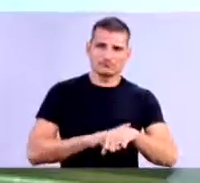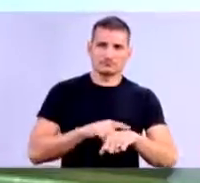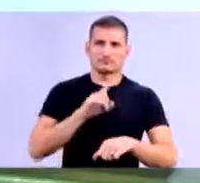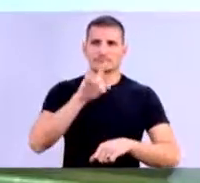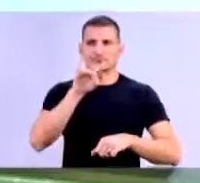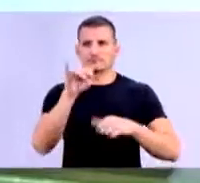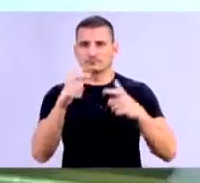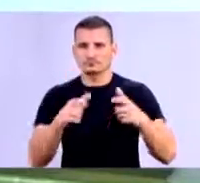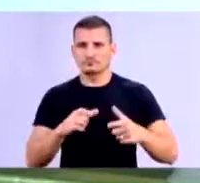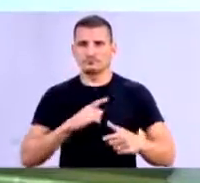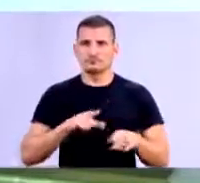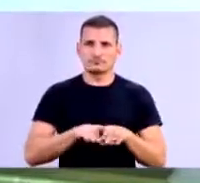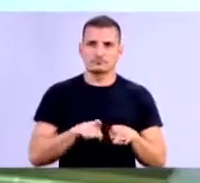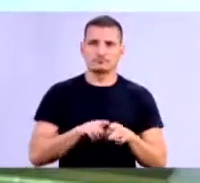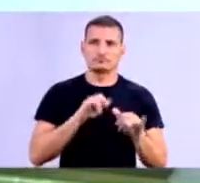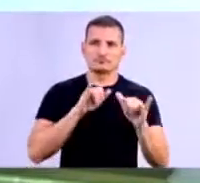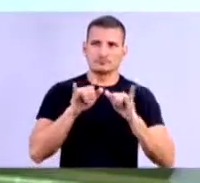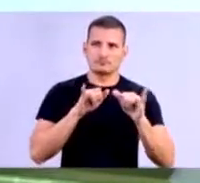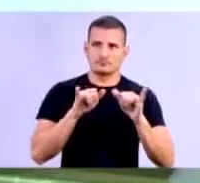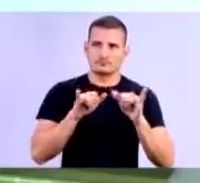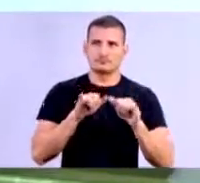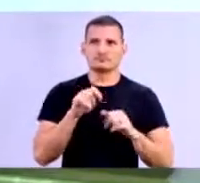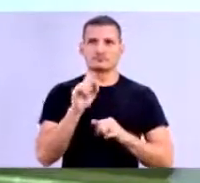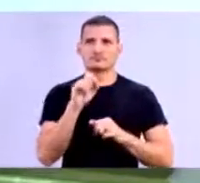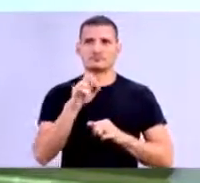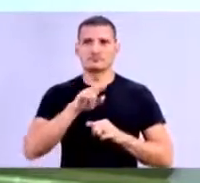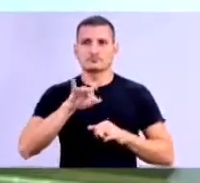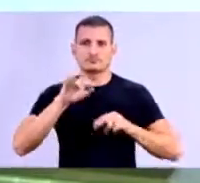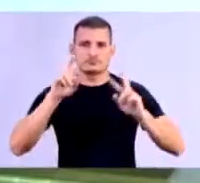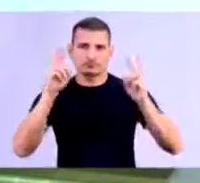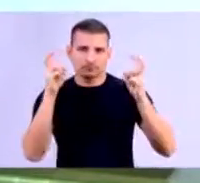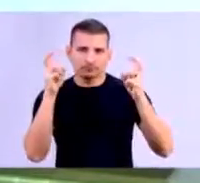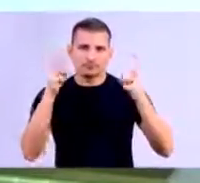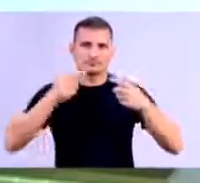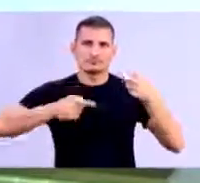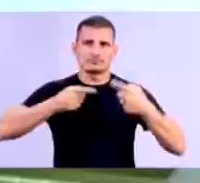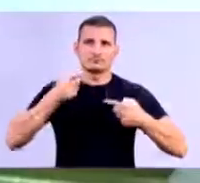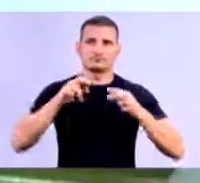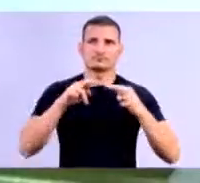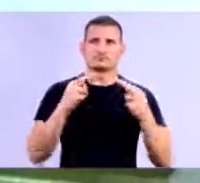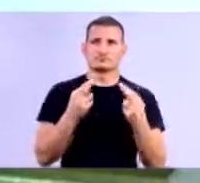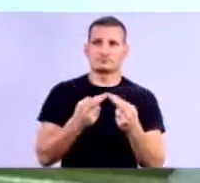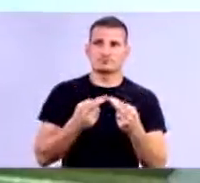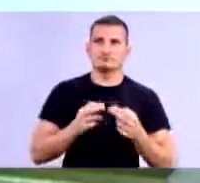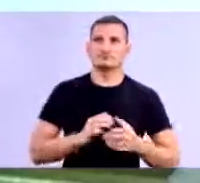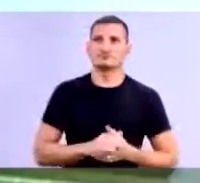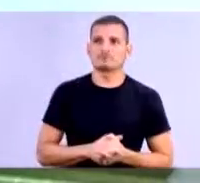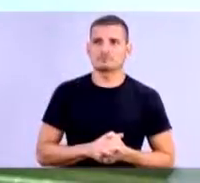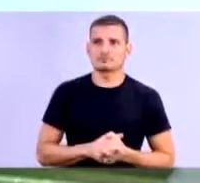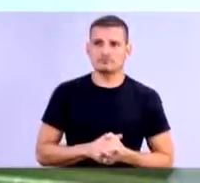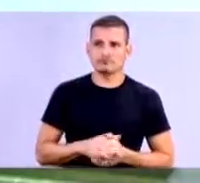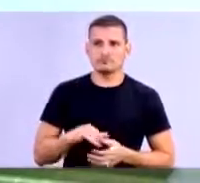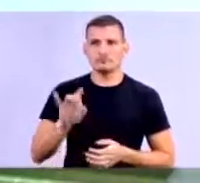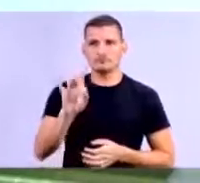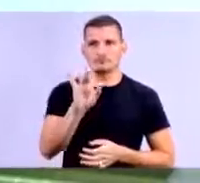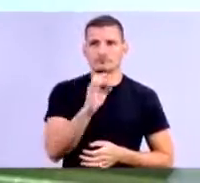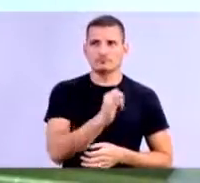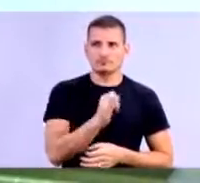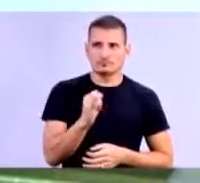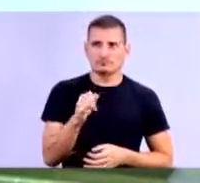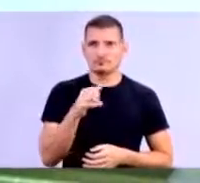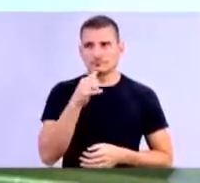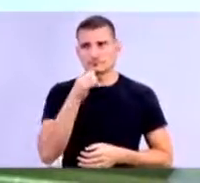temos também informações relacionadas ao que vai ser discutido nessa reunião. E neste caso, cada tutor, se ele tiver